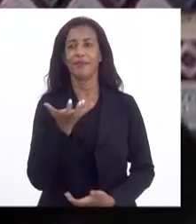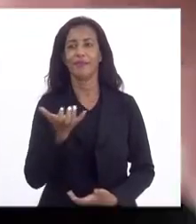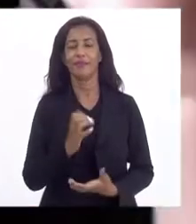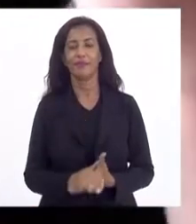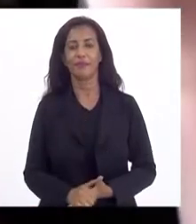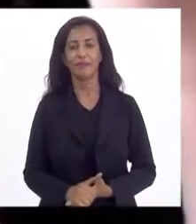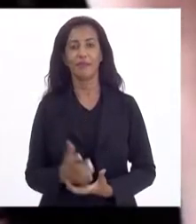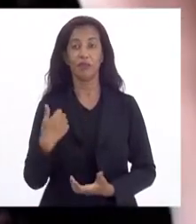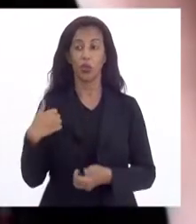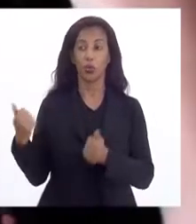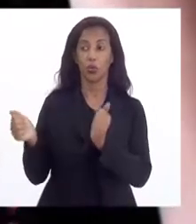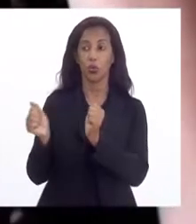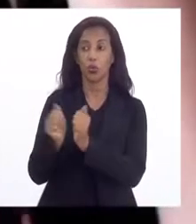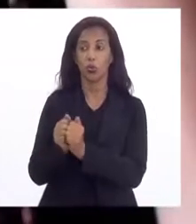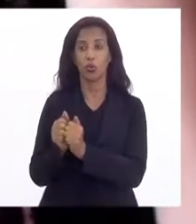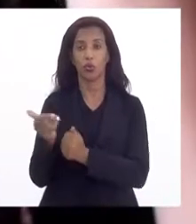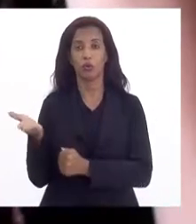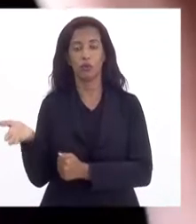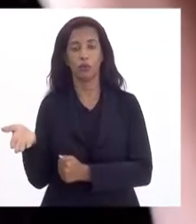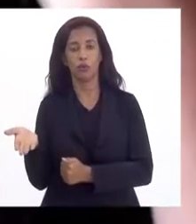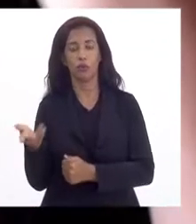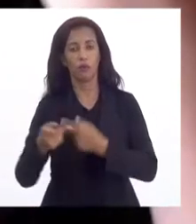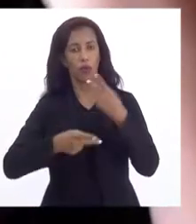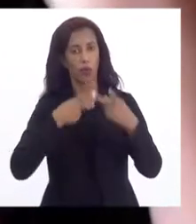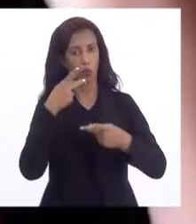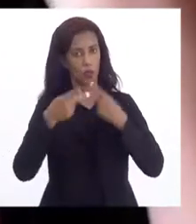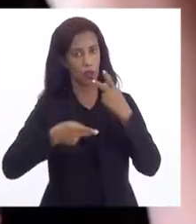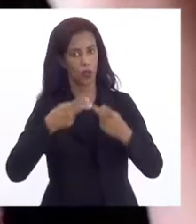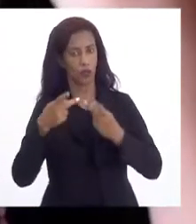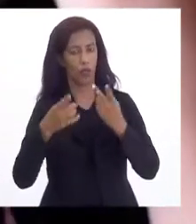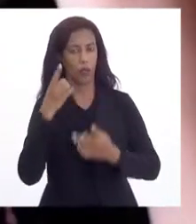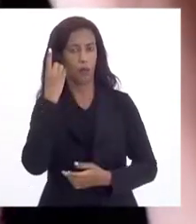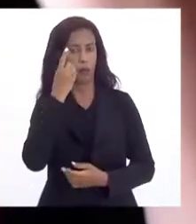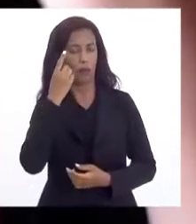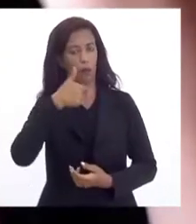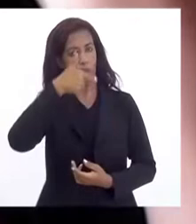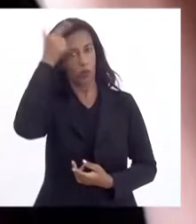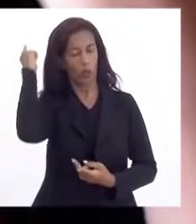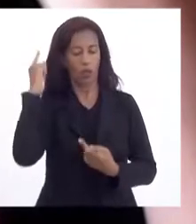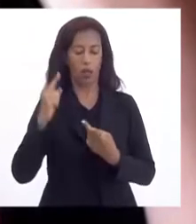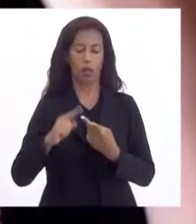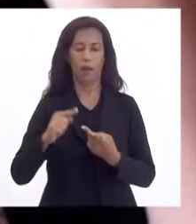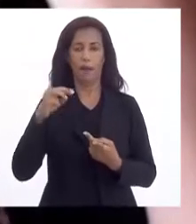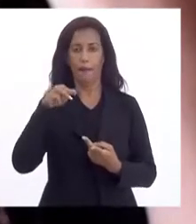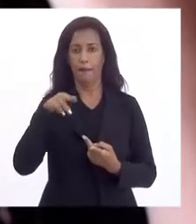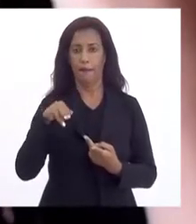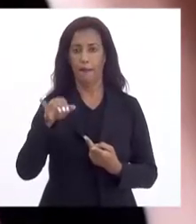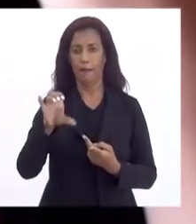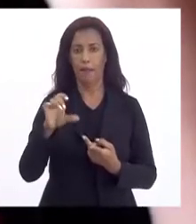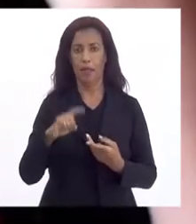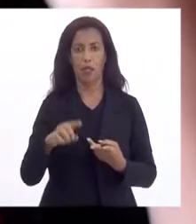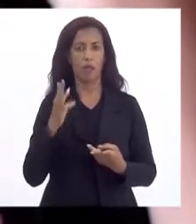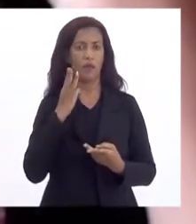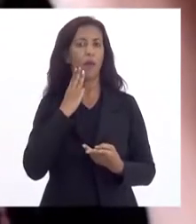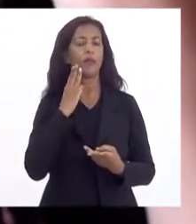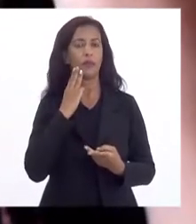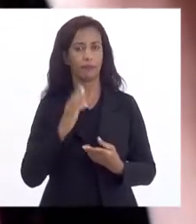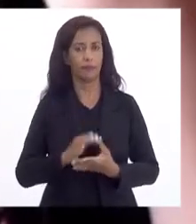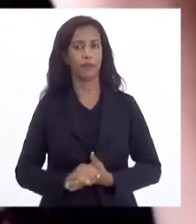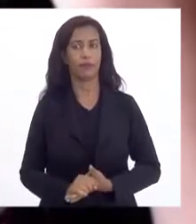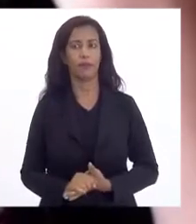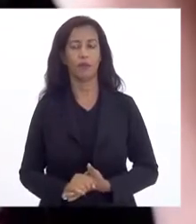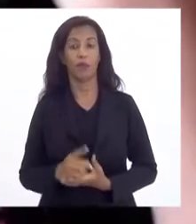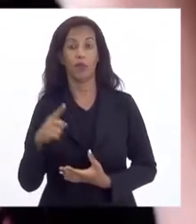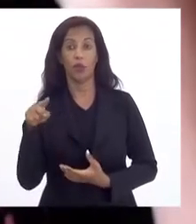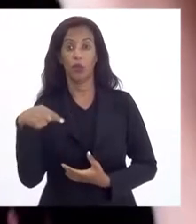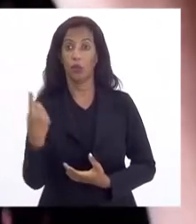fazer coro com as ponderações feitas aqui pelo deputado Luiz Paulo, deputado Mink e deputado Valdec. Nós tivemos